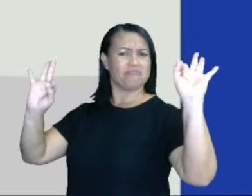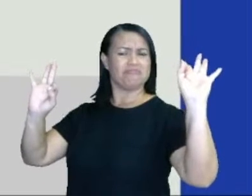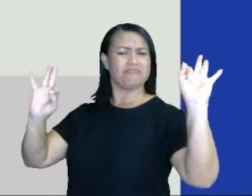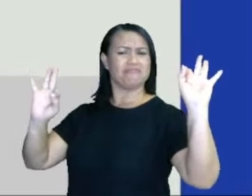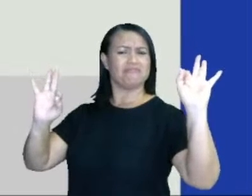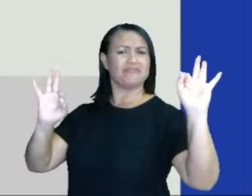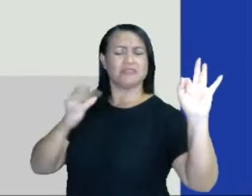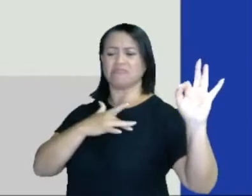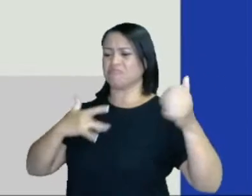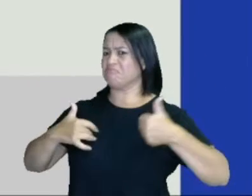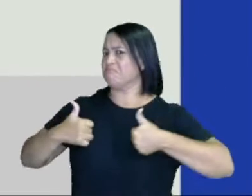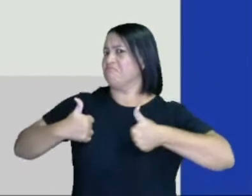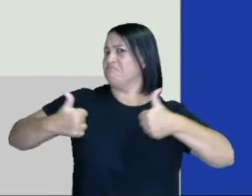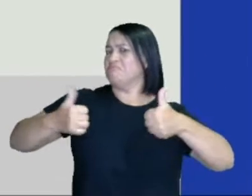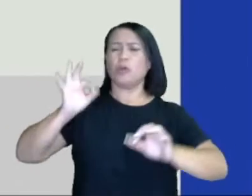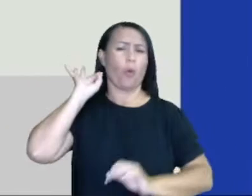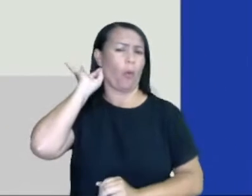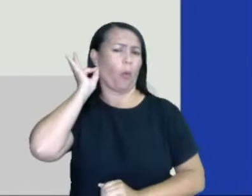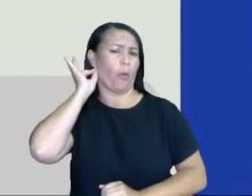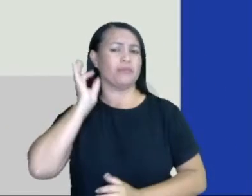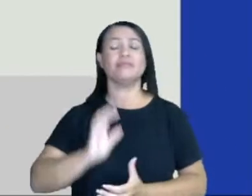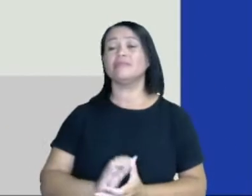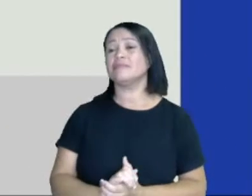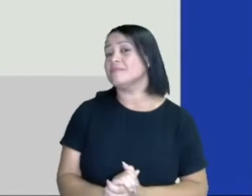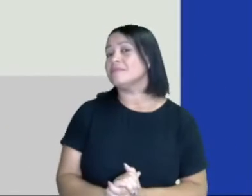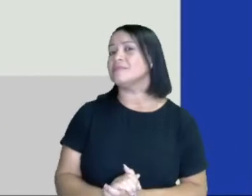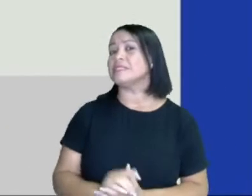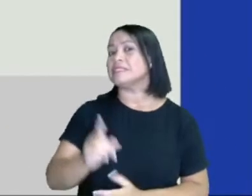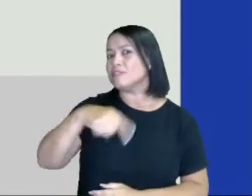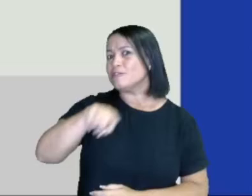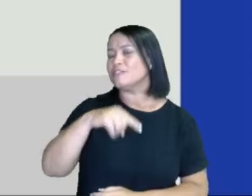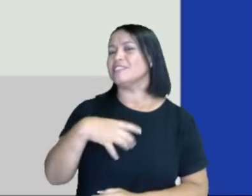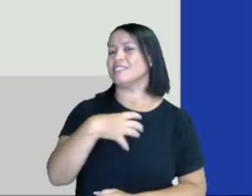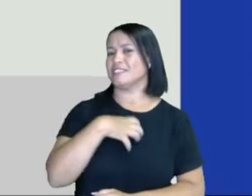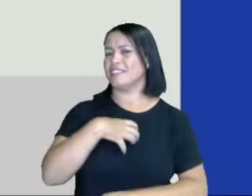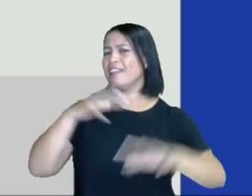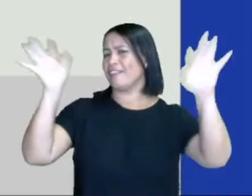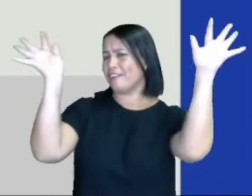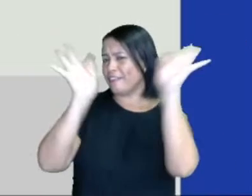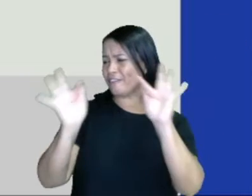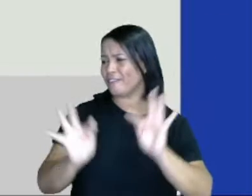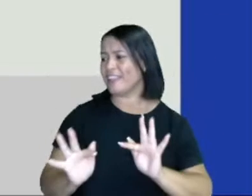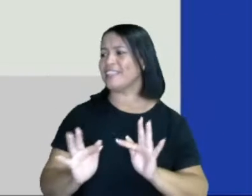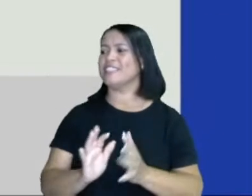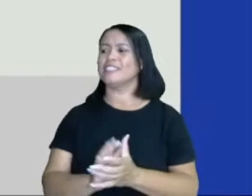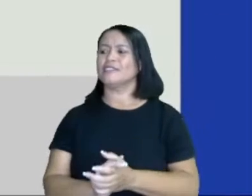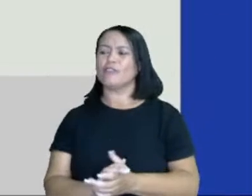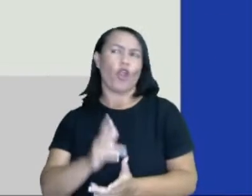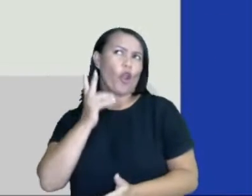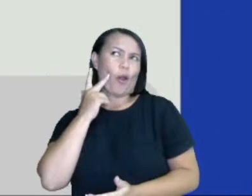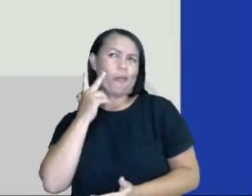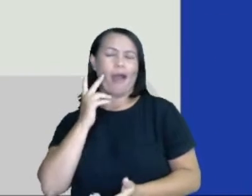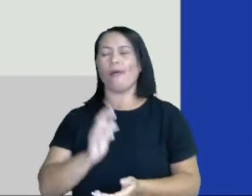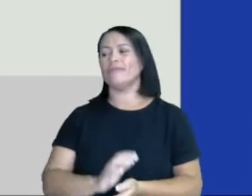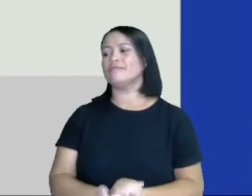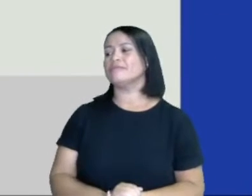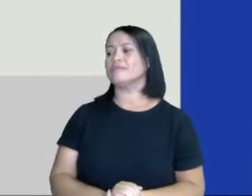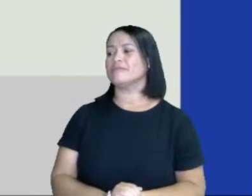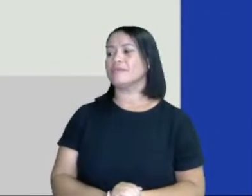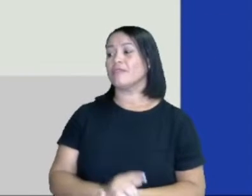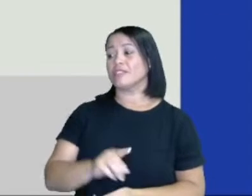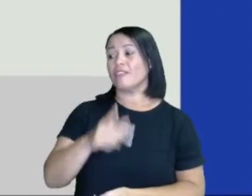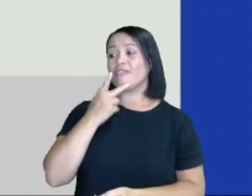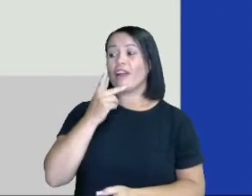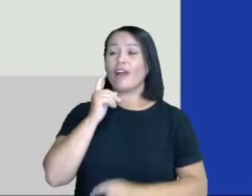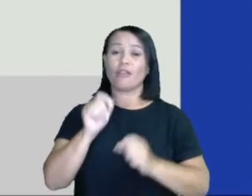fenomenal ou super bem. E aí, se você está feliz, assim, normal, né? Aí